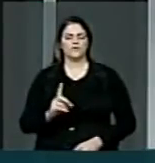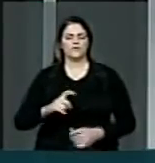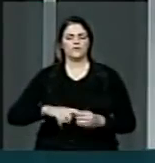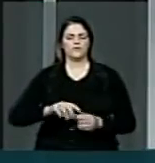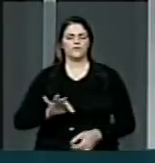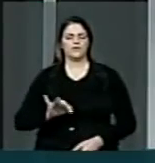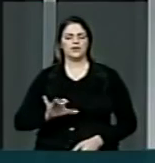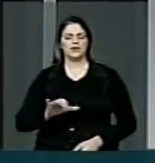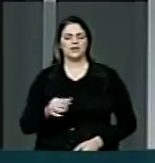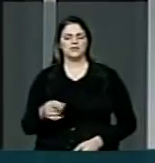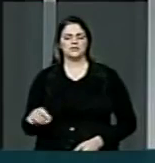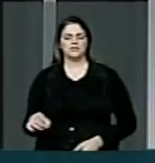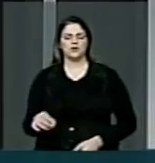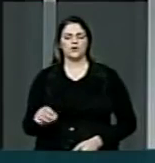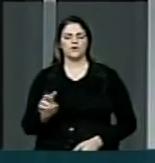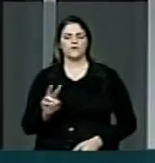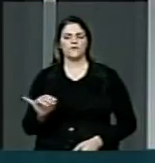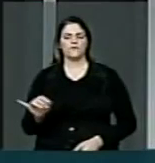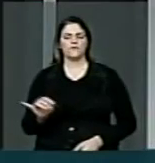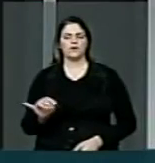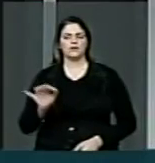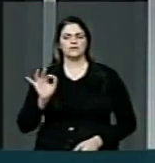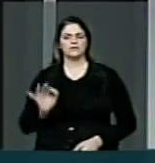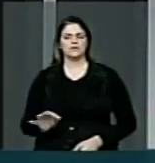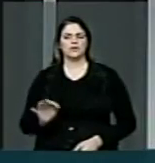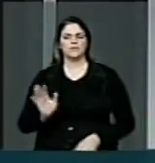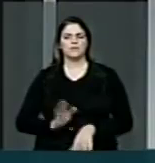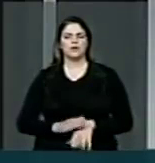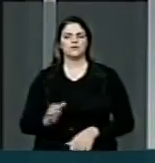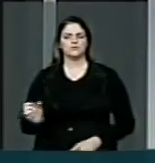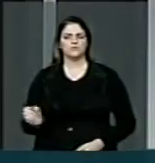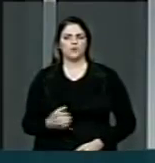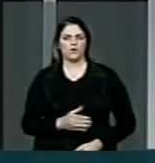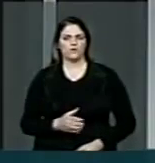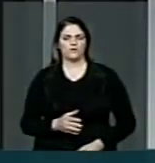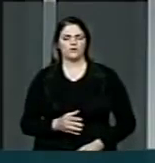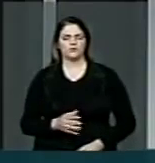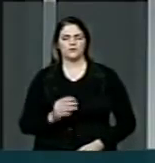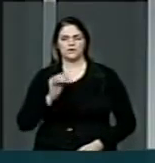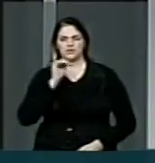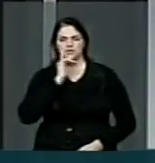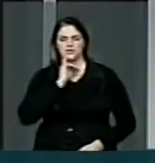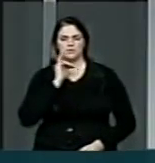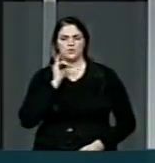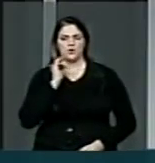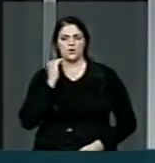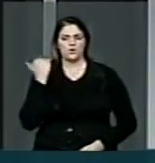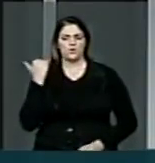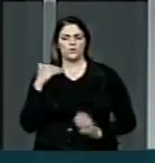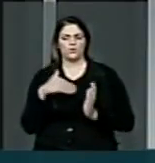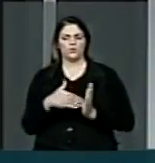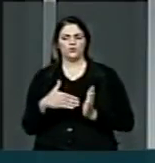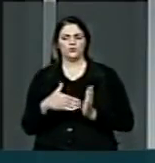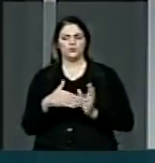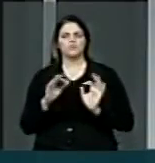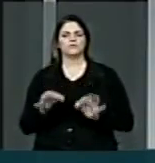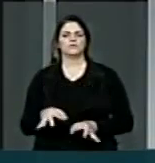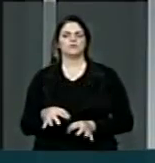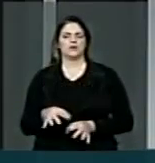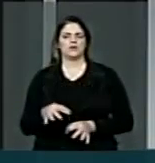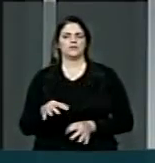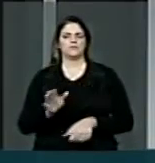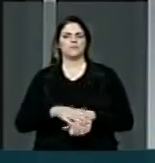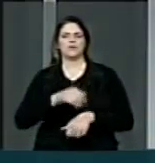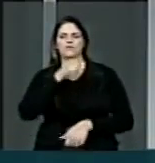permanece válida a mais recente. Ou seja, a última que vale.